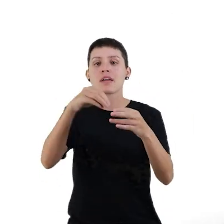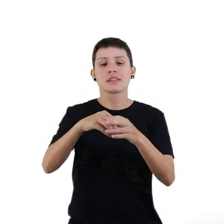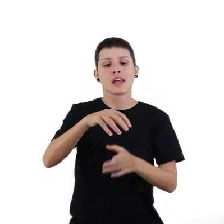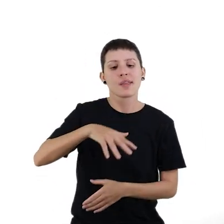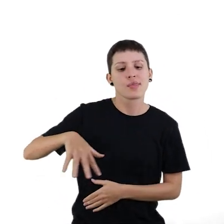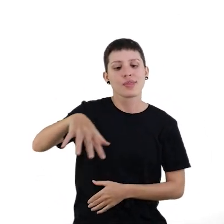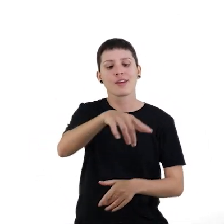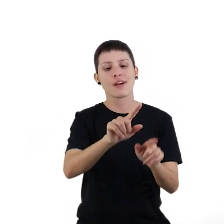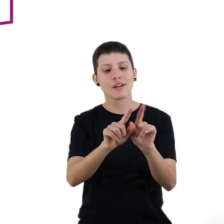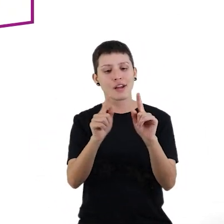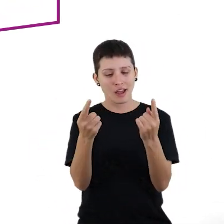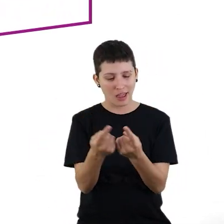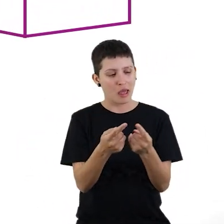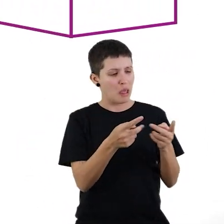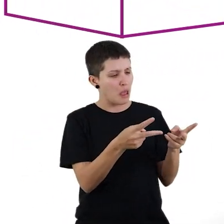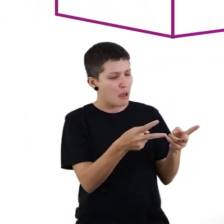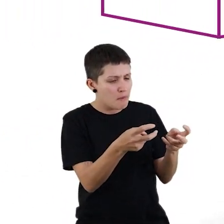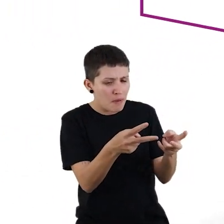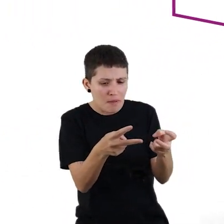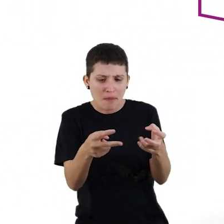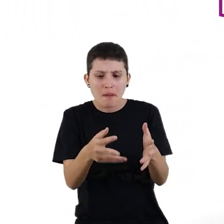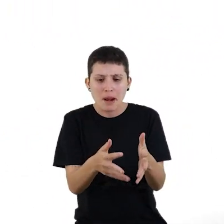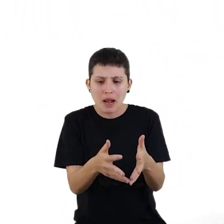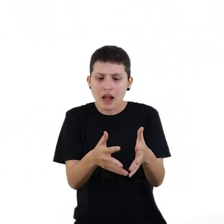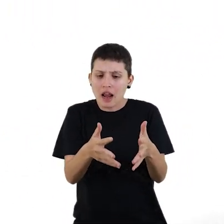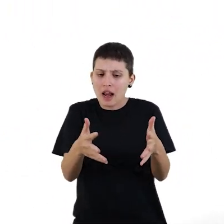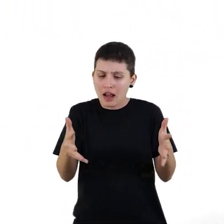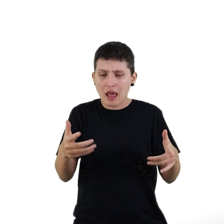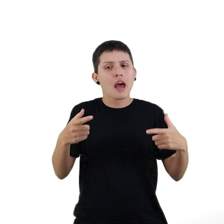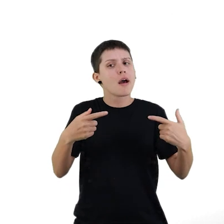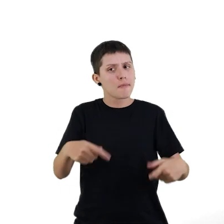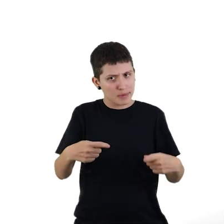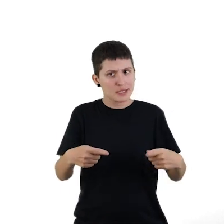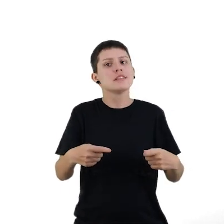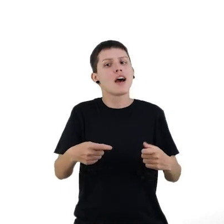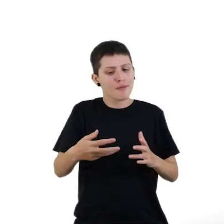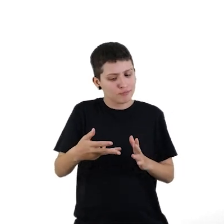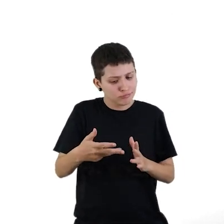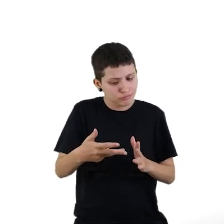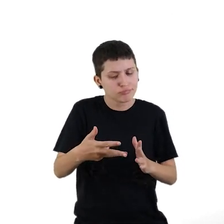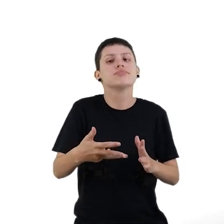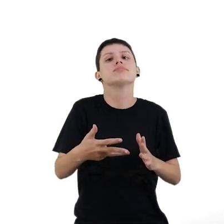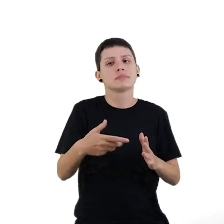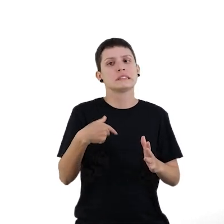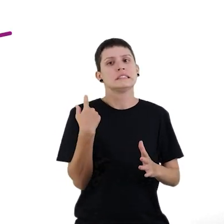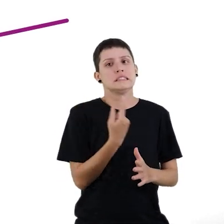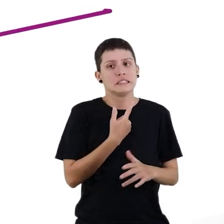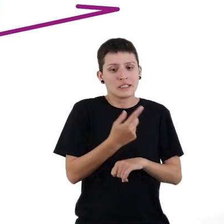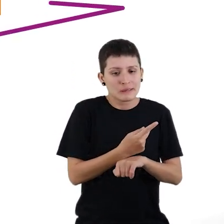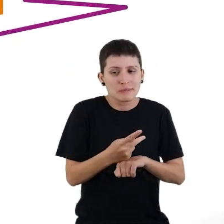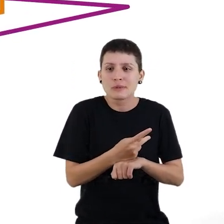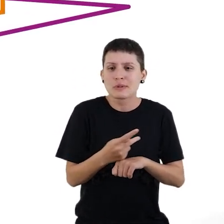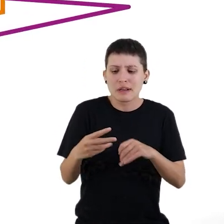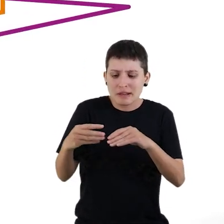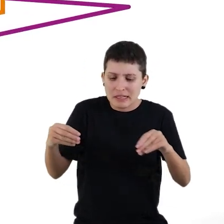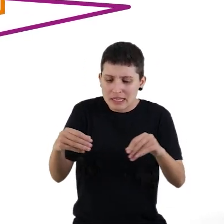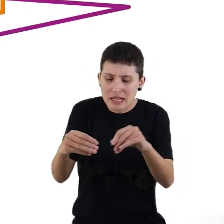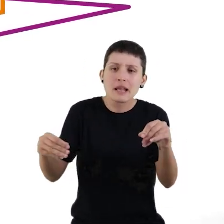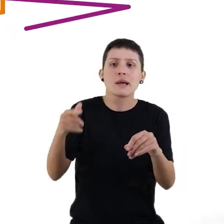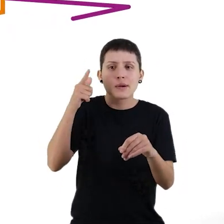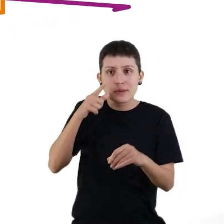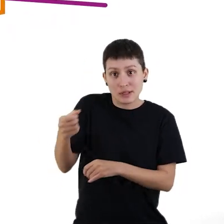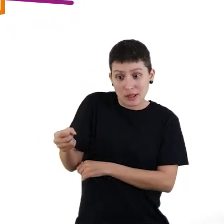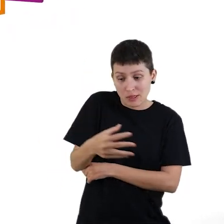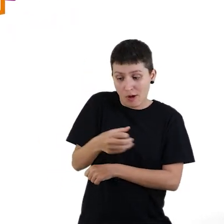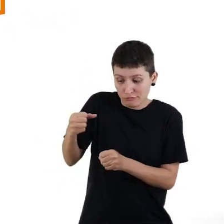demanda, identificou-se que a expansão física precisava continuar. E enquanto procurávamos um terreno grande o suficiente para comportar